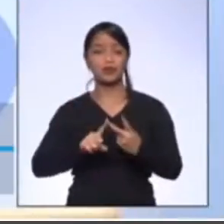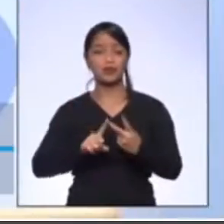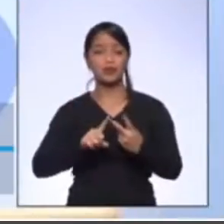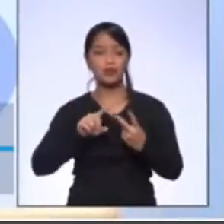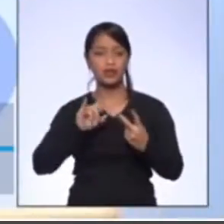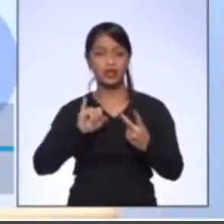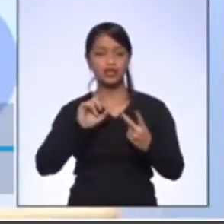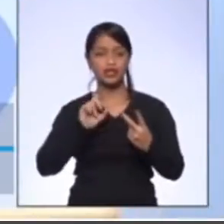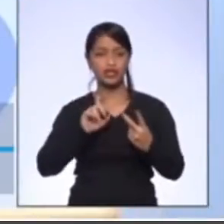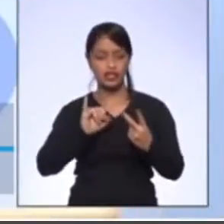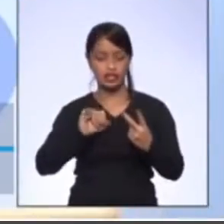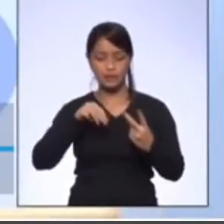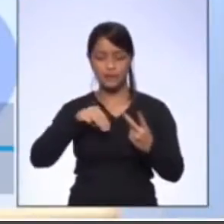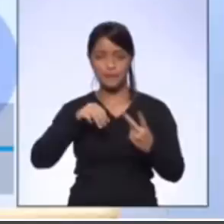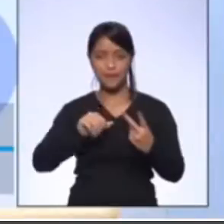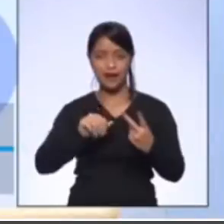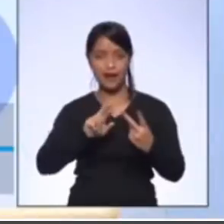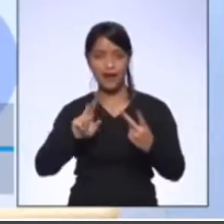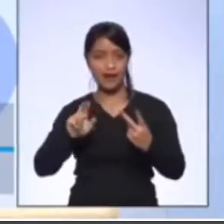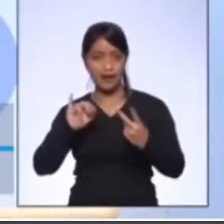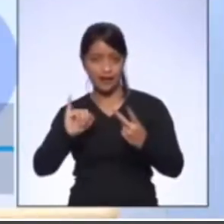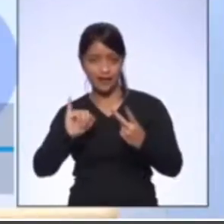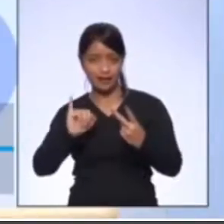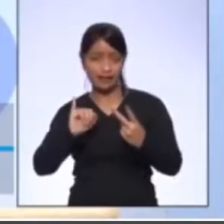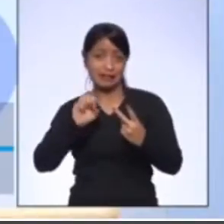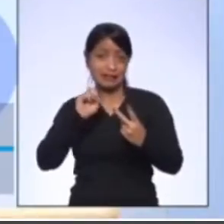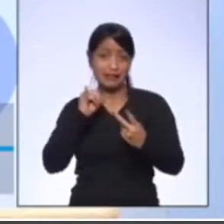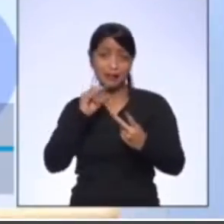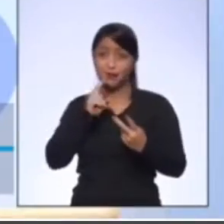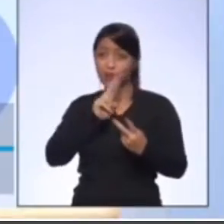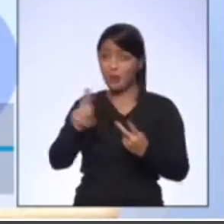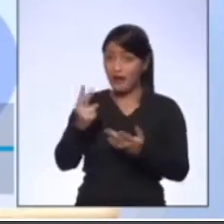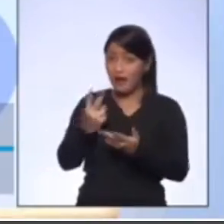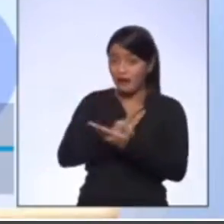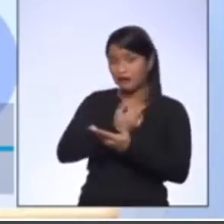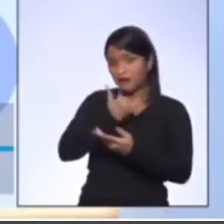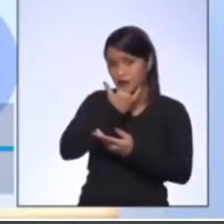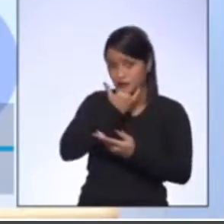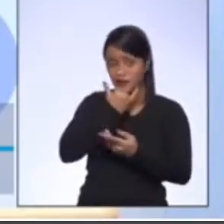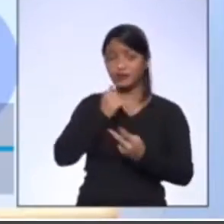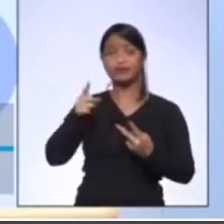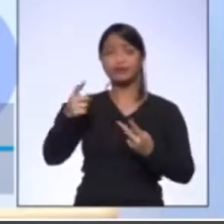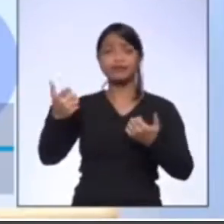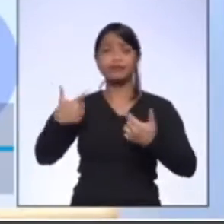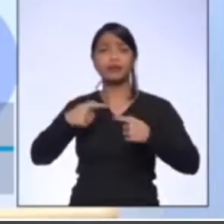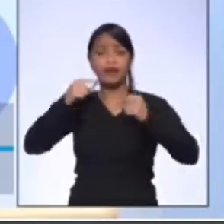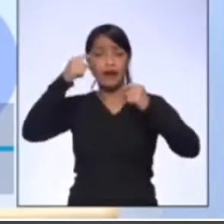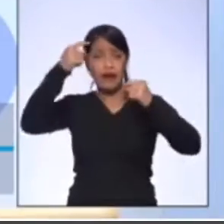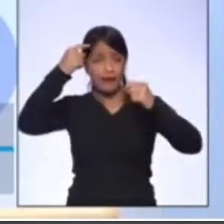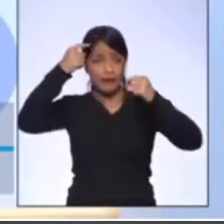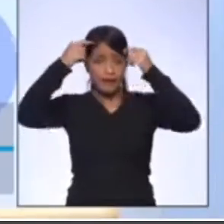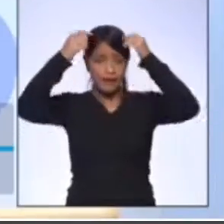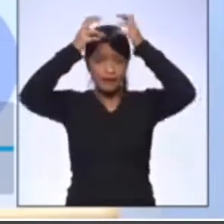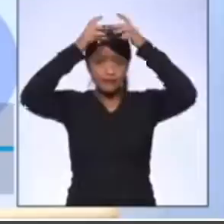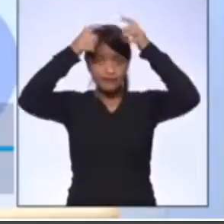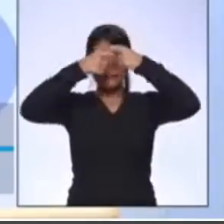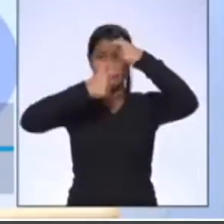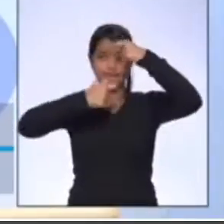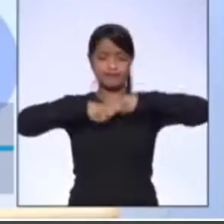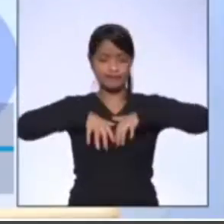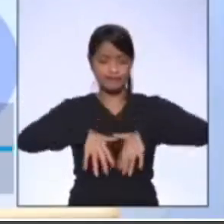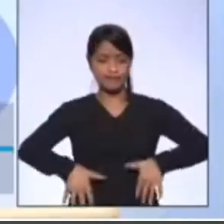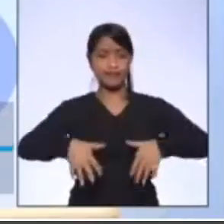e de marie deve ser desculpa aí eu errei o nome cabeça sistema nervoso cérebro medula